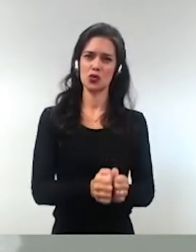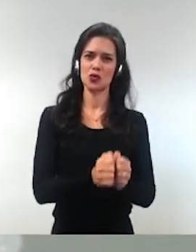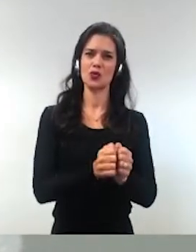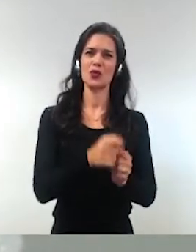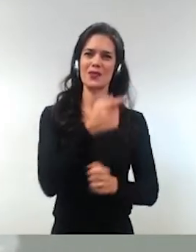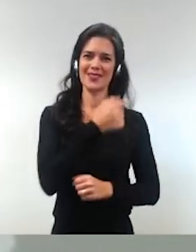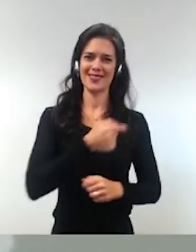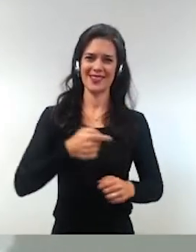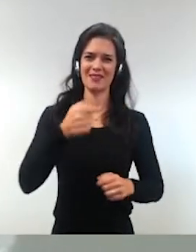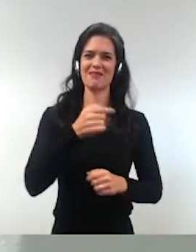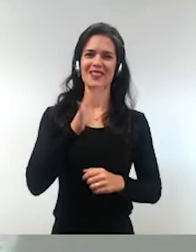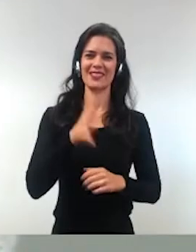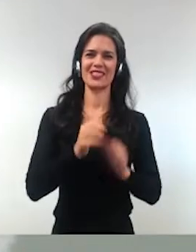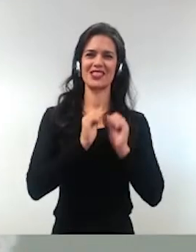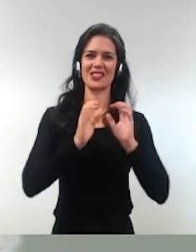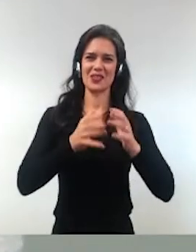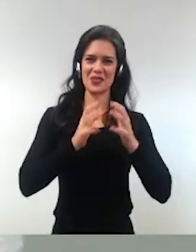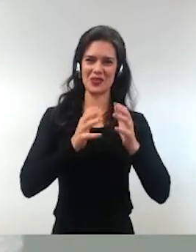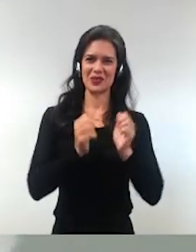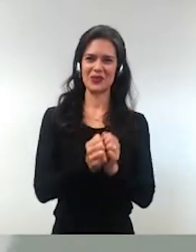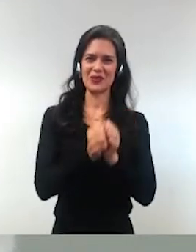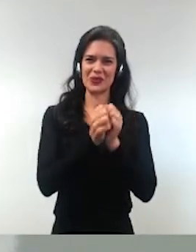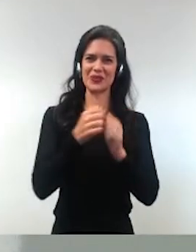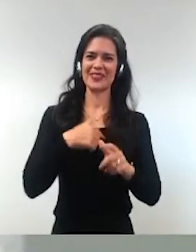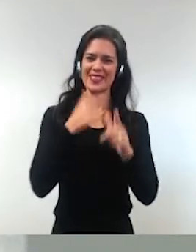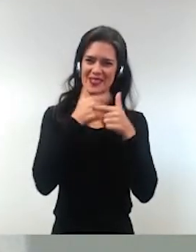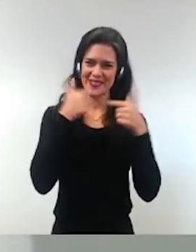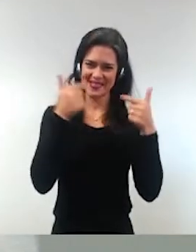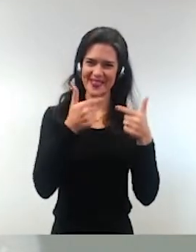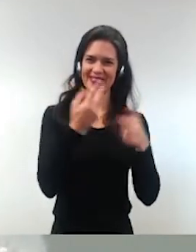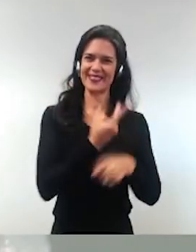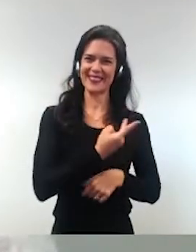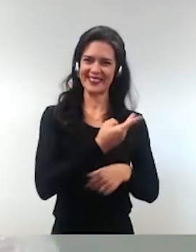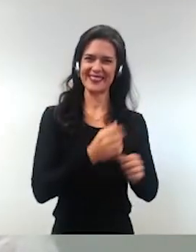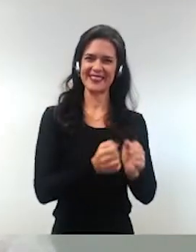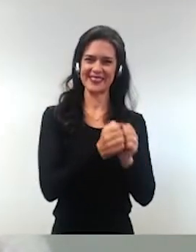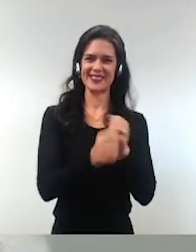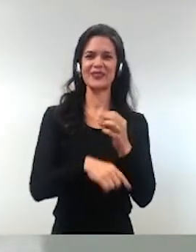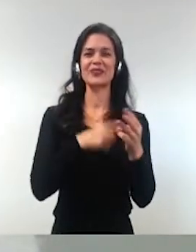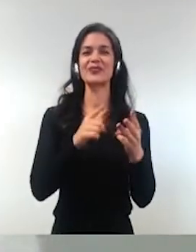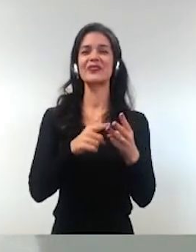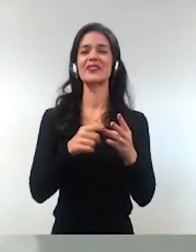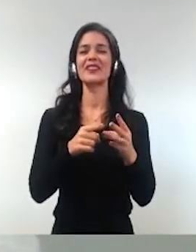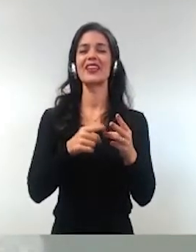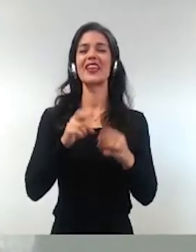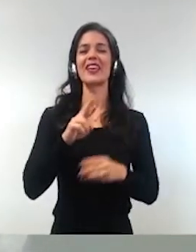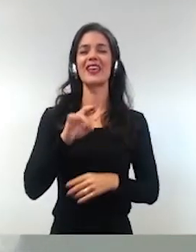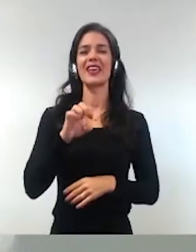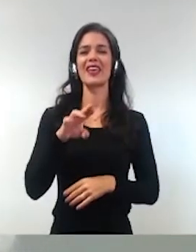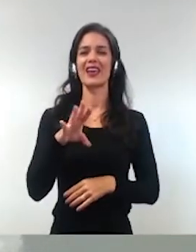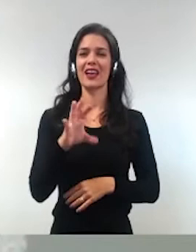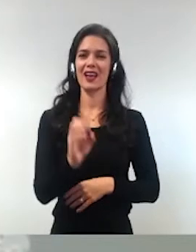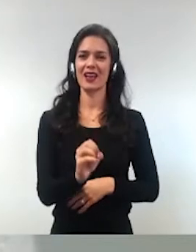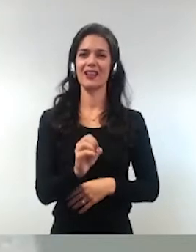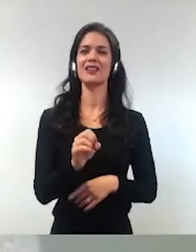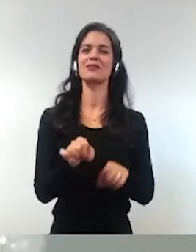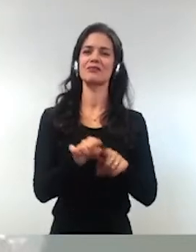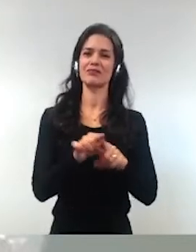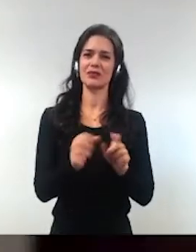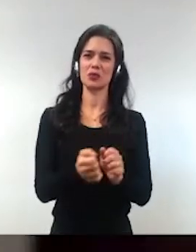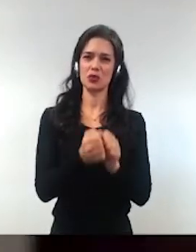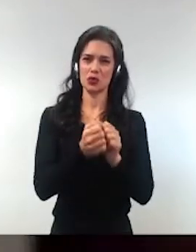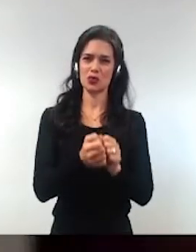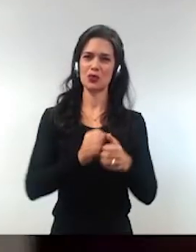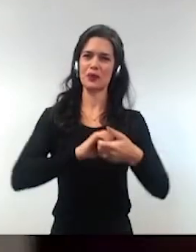dessa semana, e eu reputo isso sempre um sinal de muita sorte, né? Ao doutor Ricardo Paes Barreto, também que está conosco.